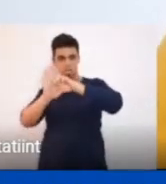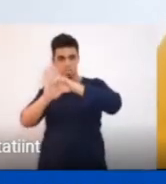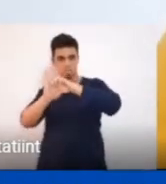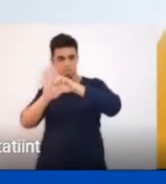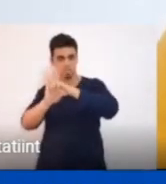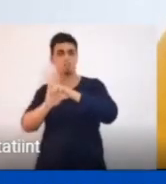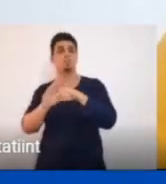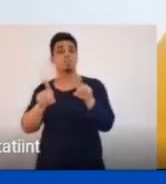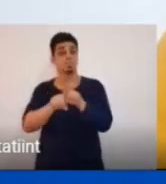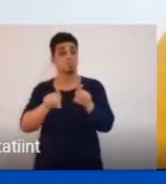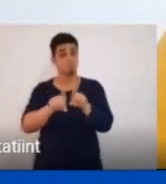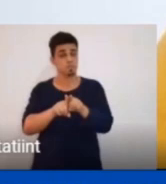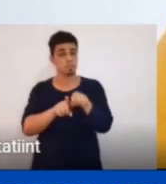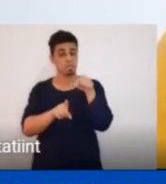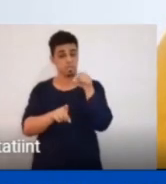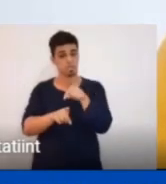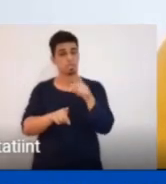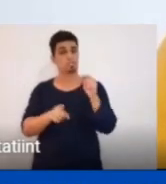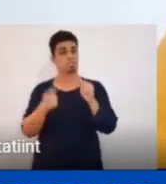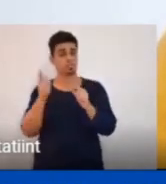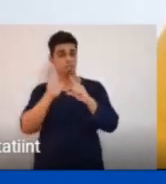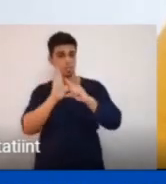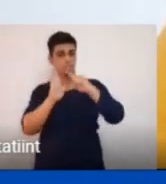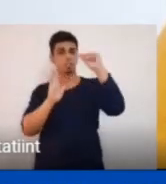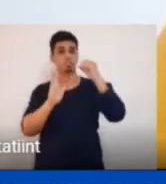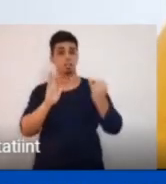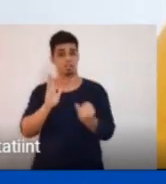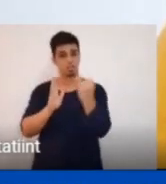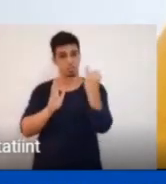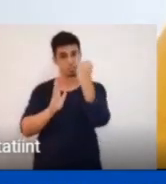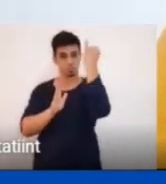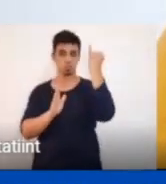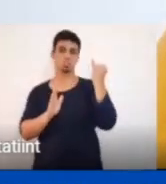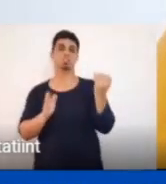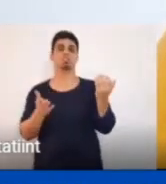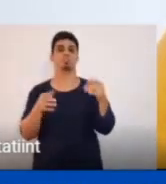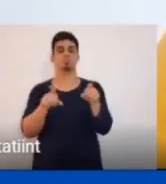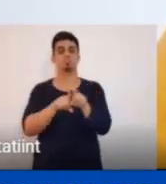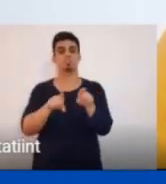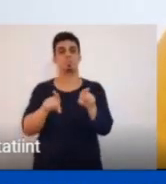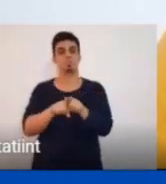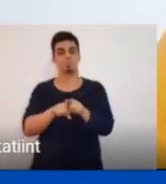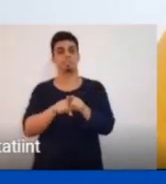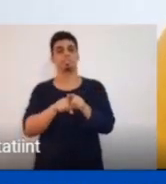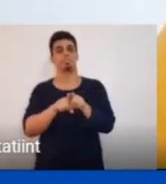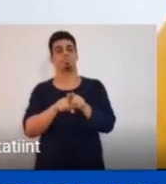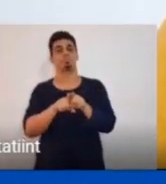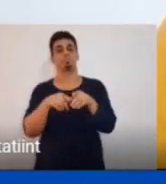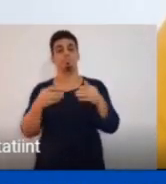que ganha um destaque importante no pós-abolição para